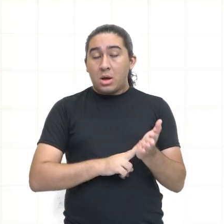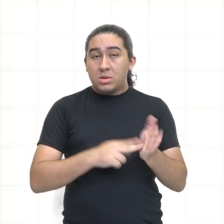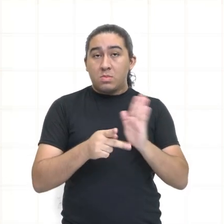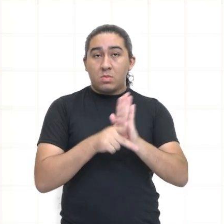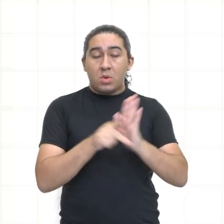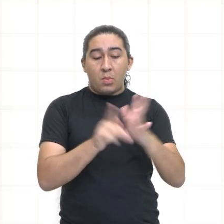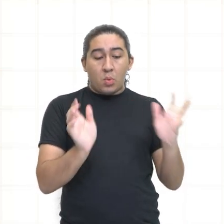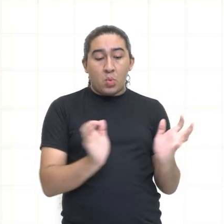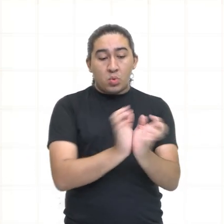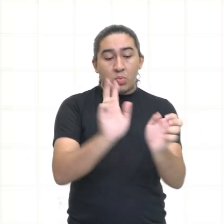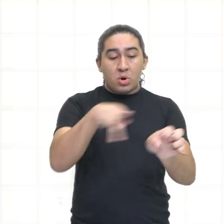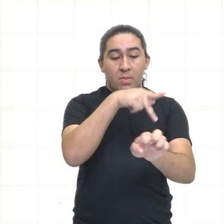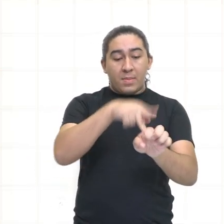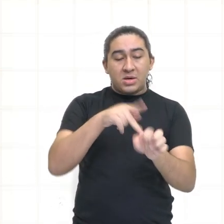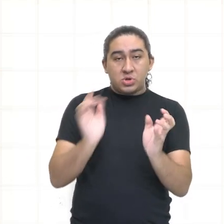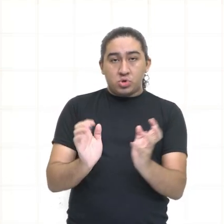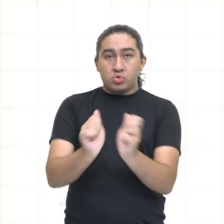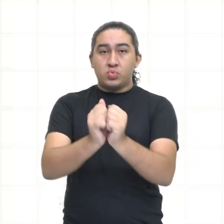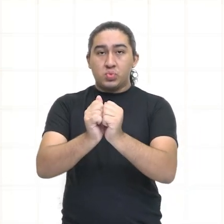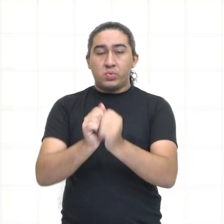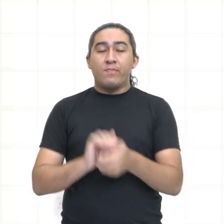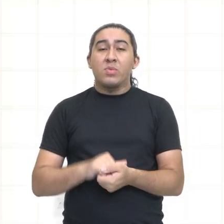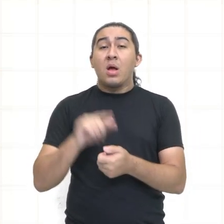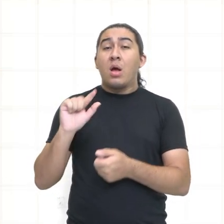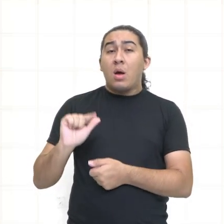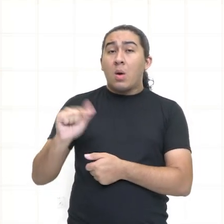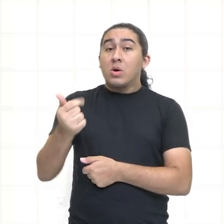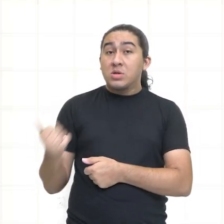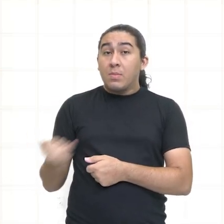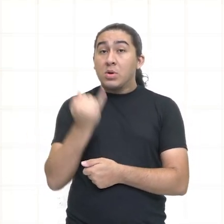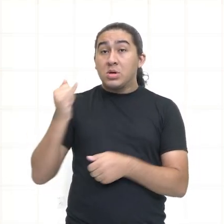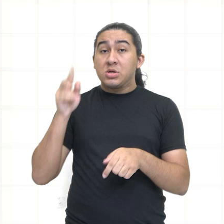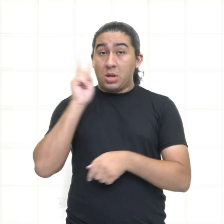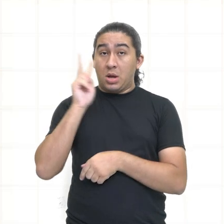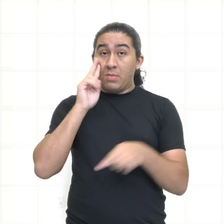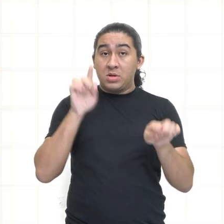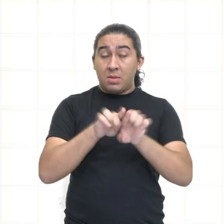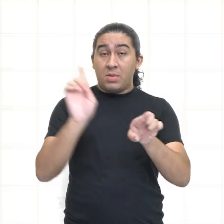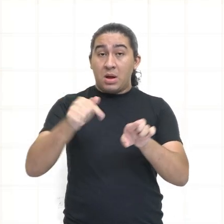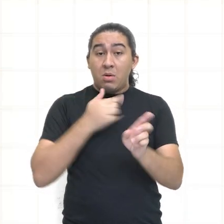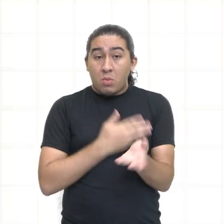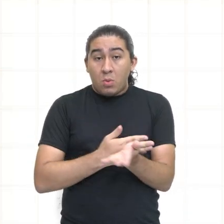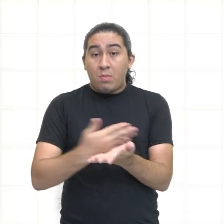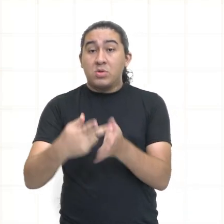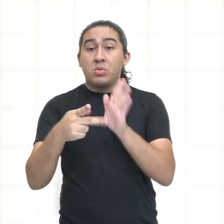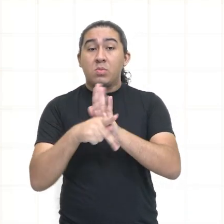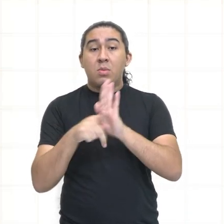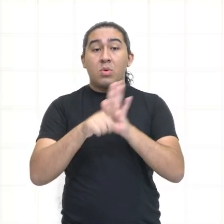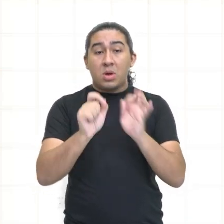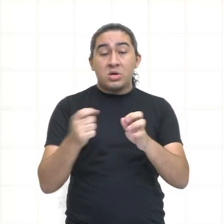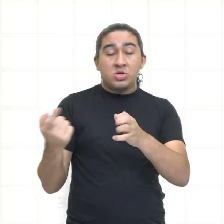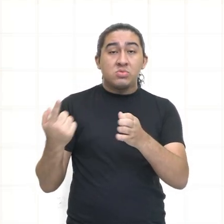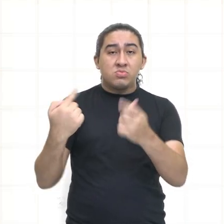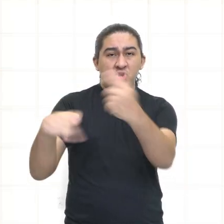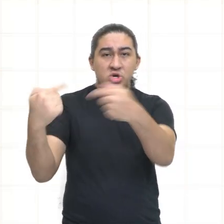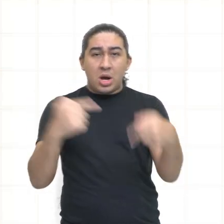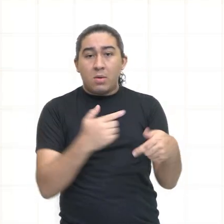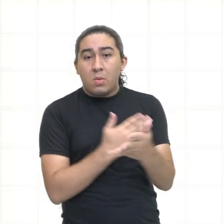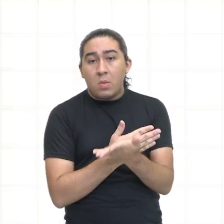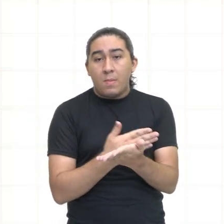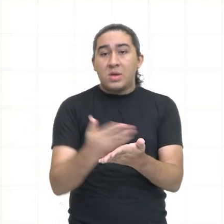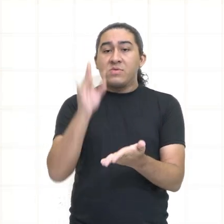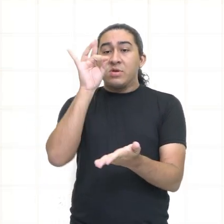Nações Unidas é um outro ponto importante desse evento, e foi o início dos primeiros diálogos que